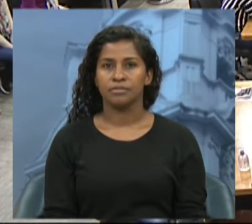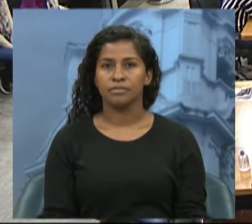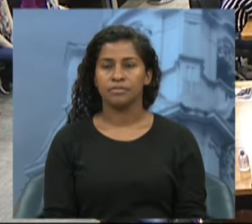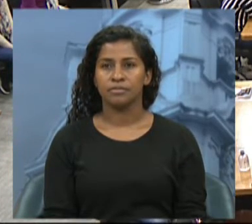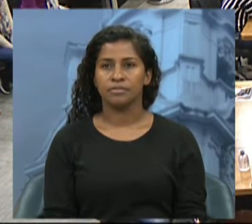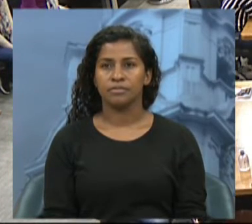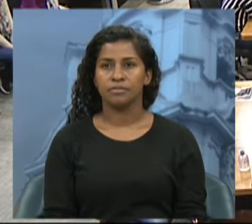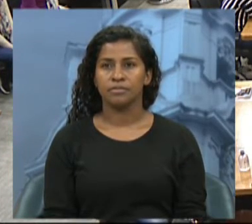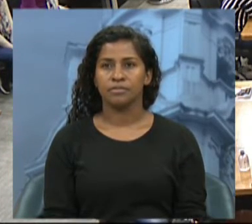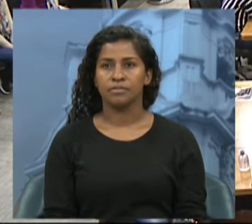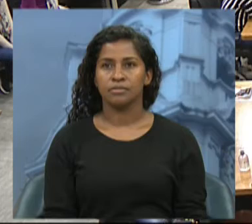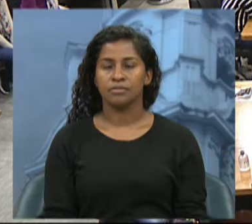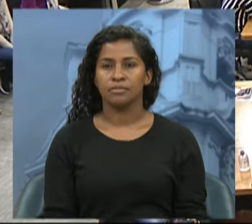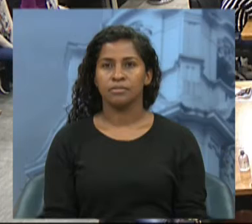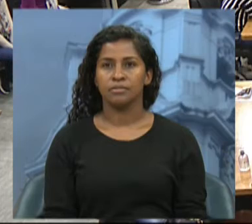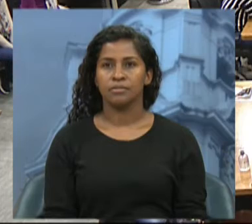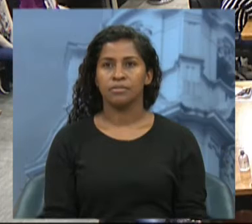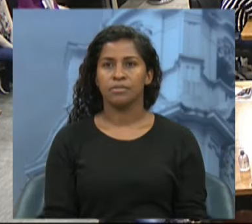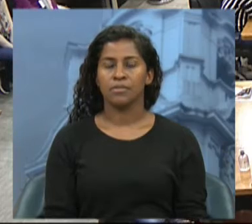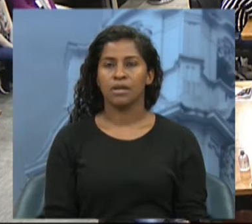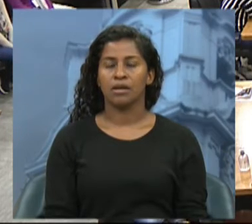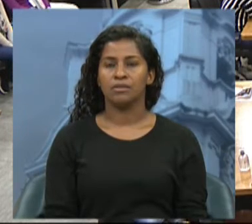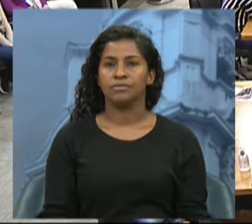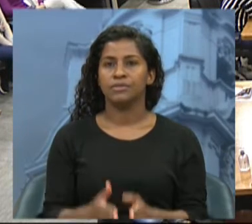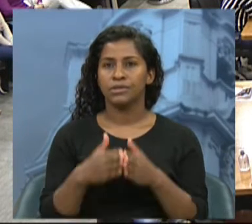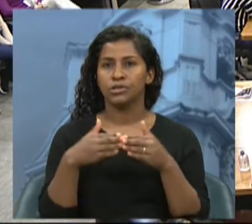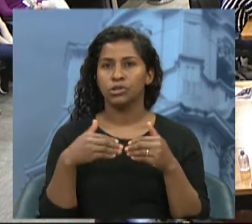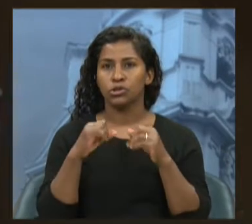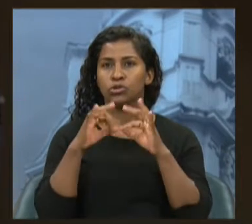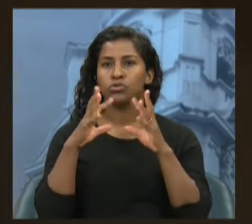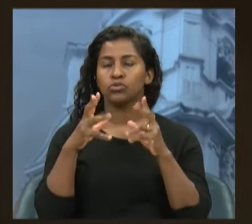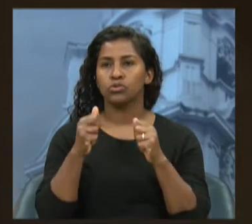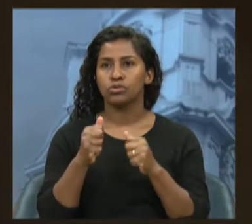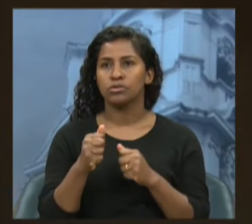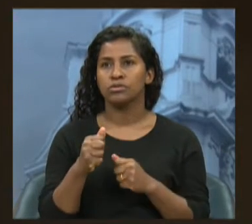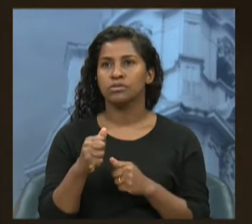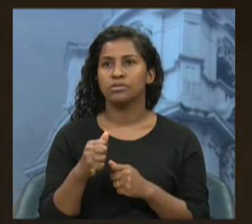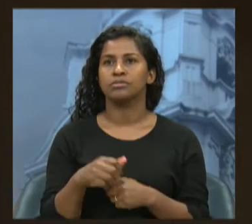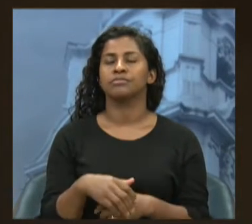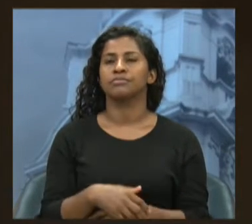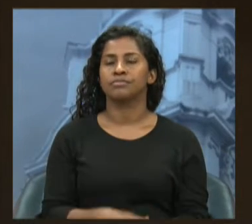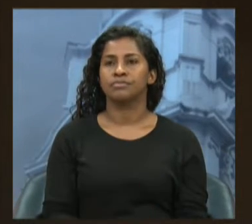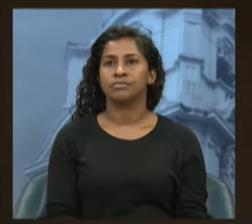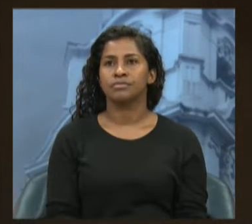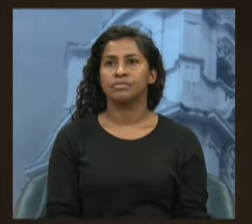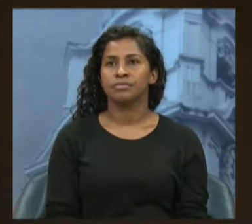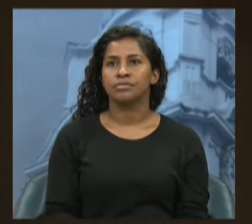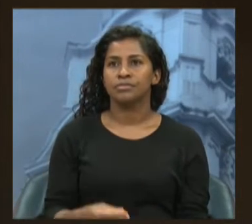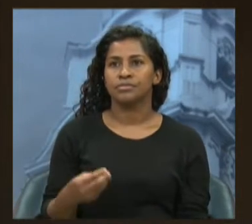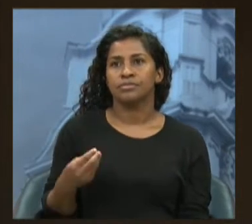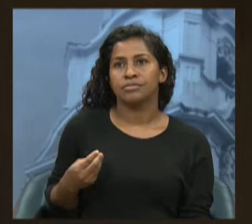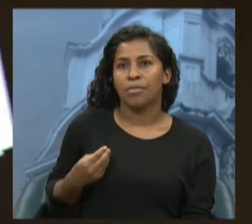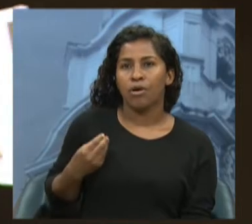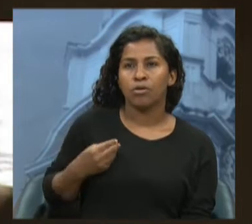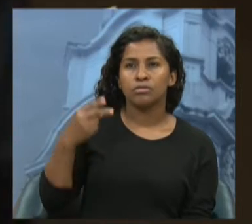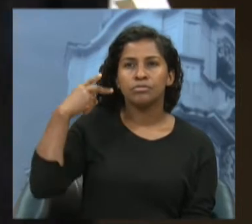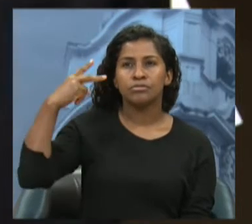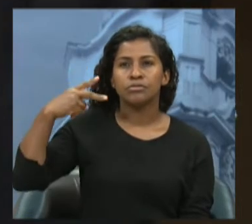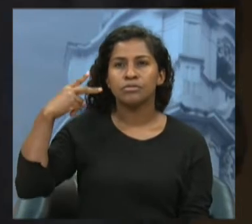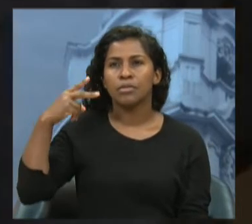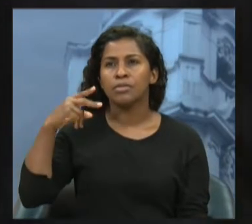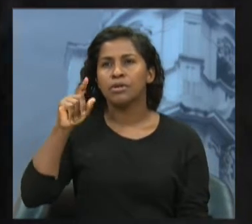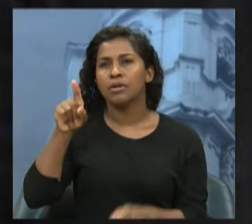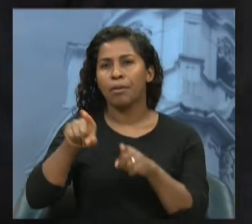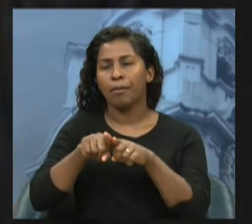Com licença a todas e todos, em nome dos demais vereadores aqui que estiveram nessa sessão e também os que não